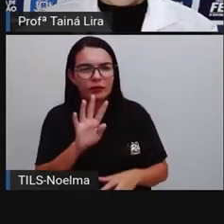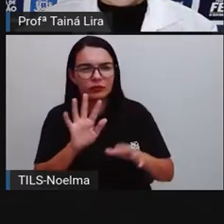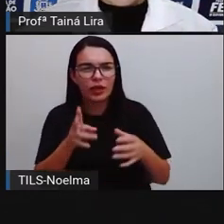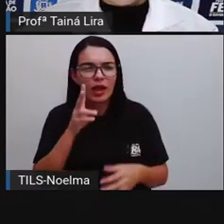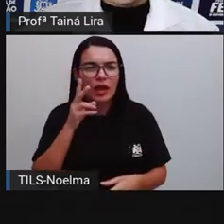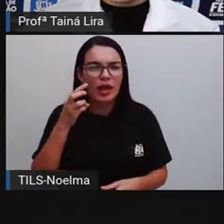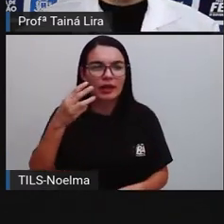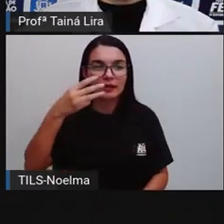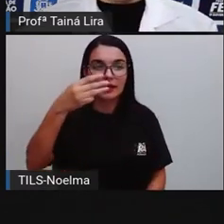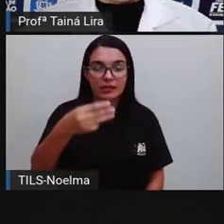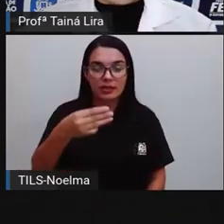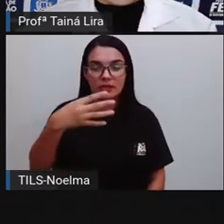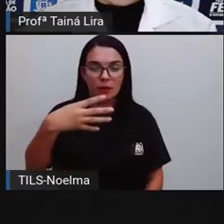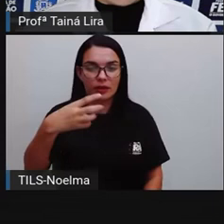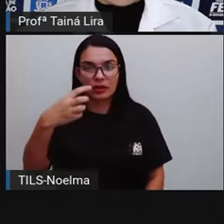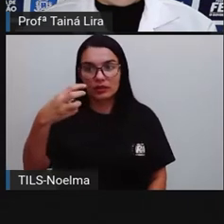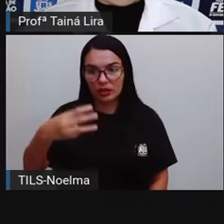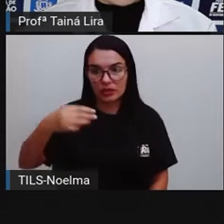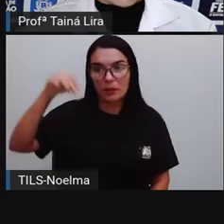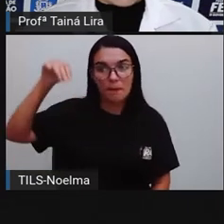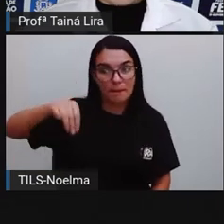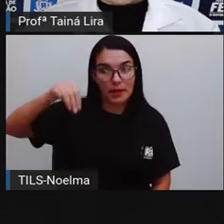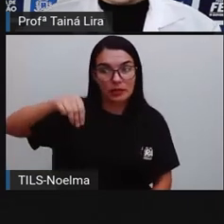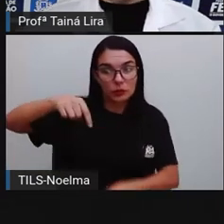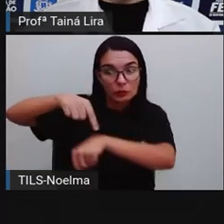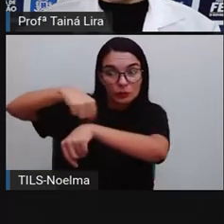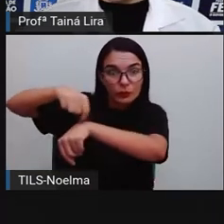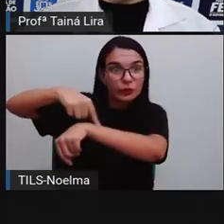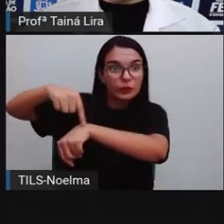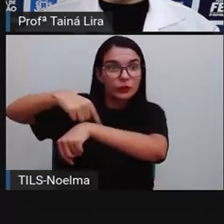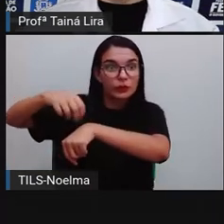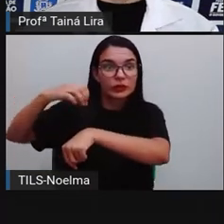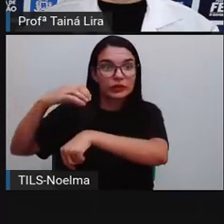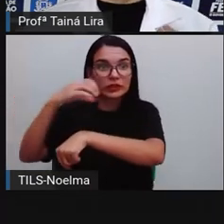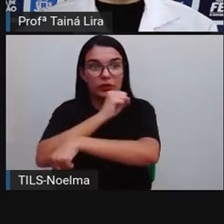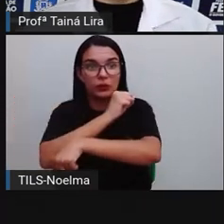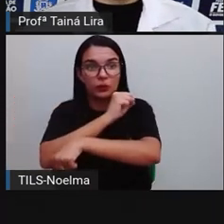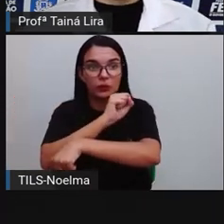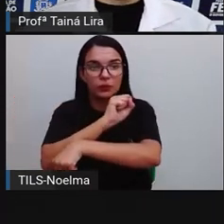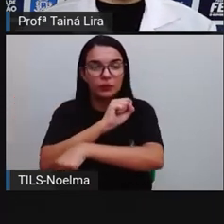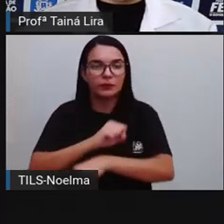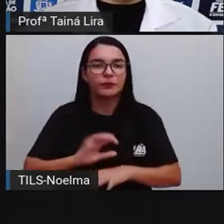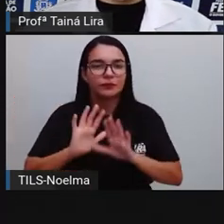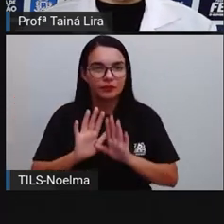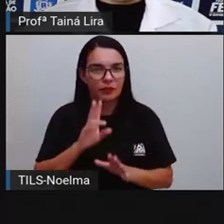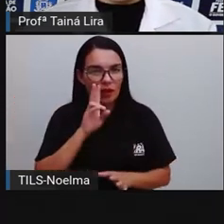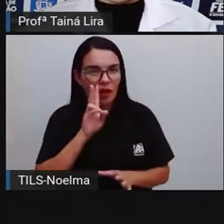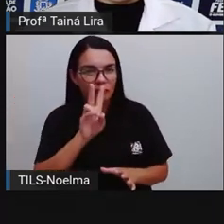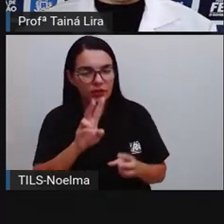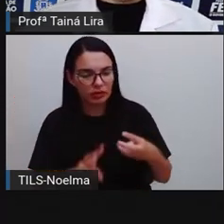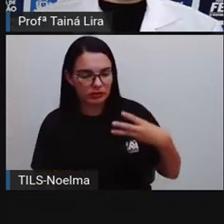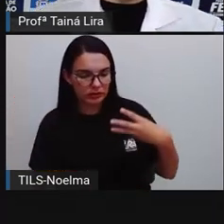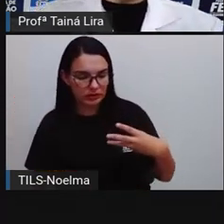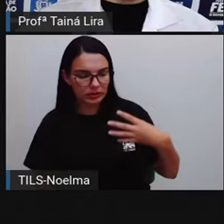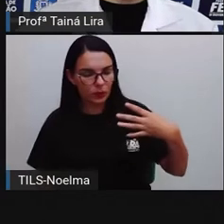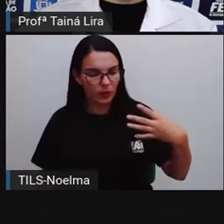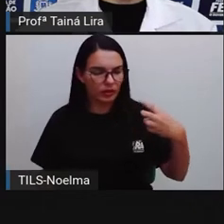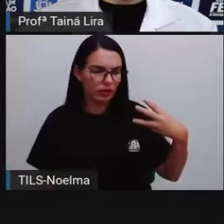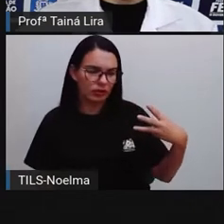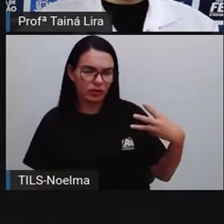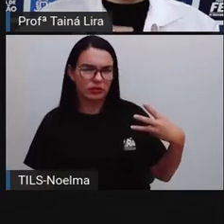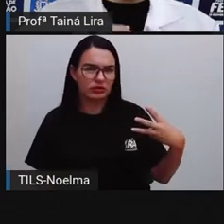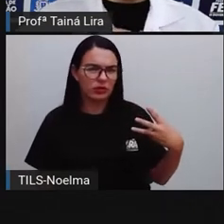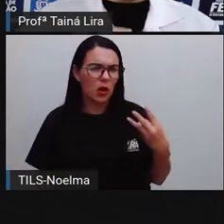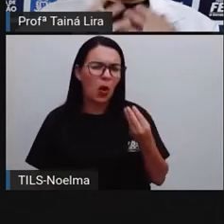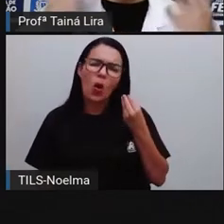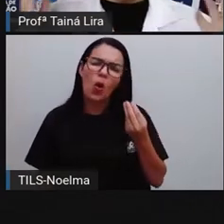metros por segundo tá então Observe esse número 343 como é